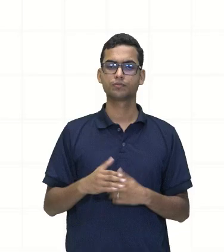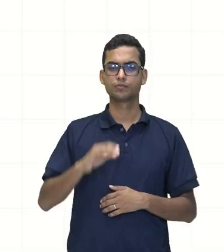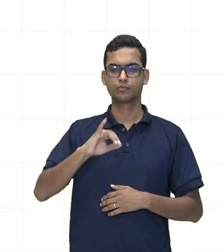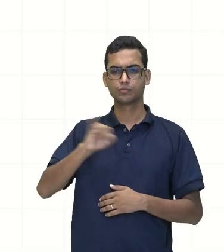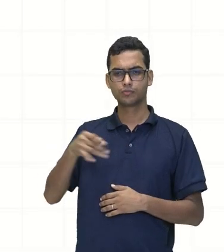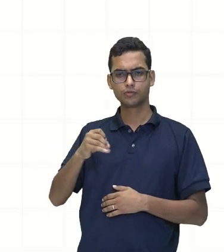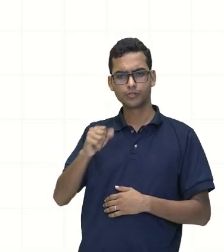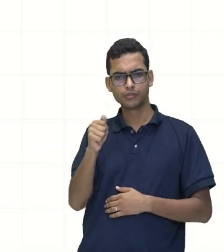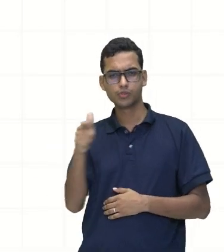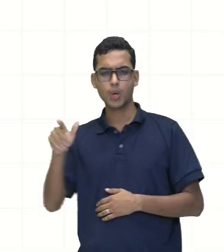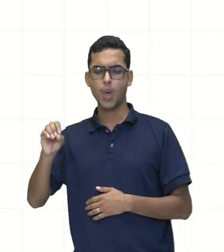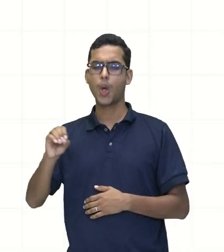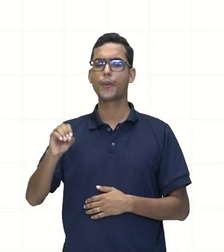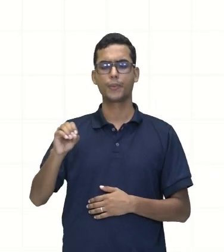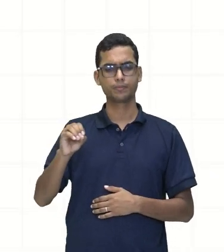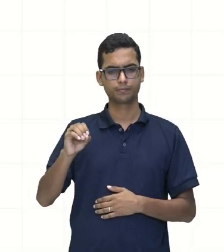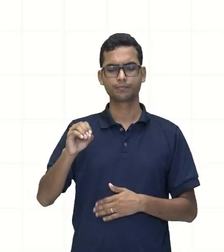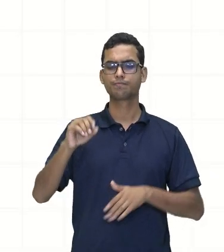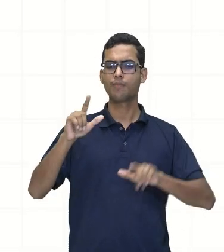devendo